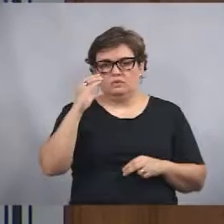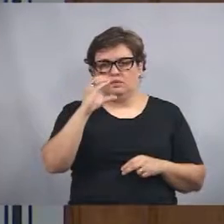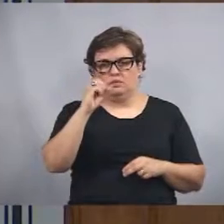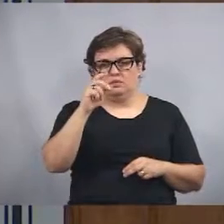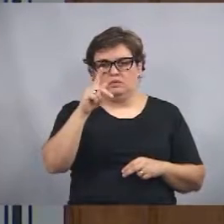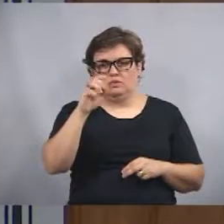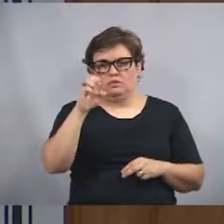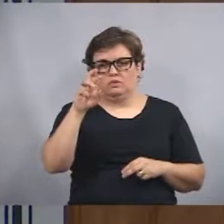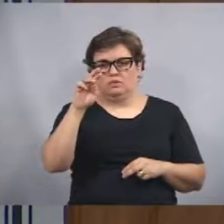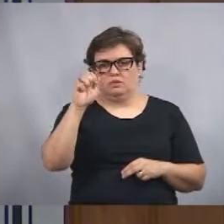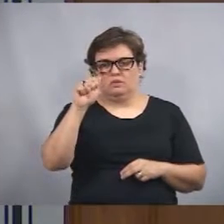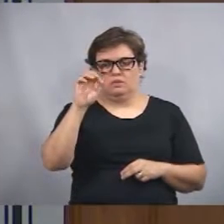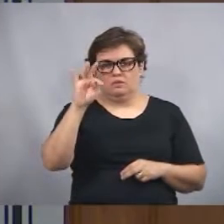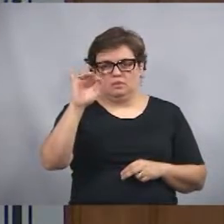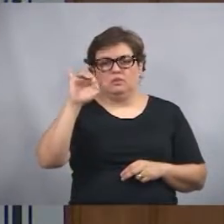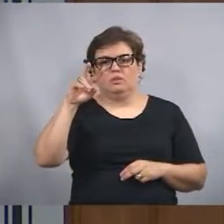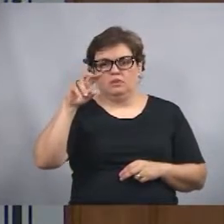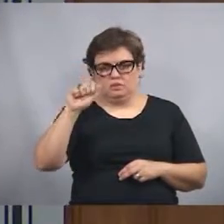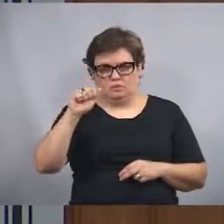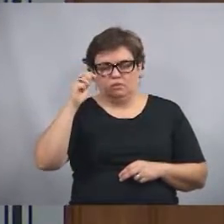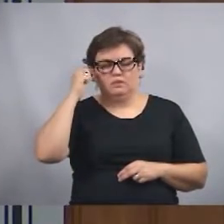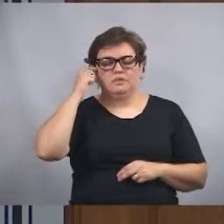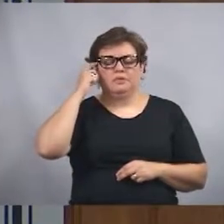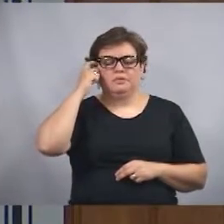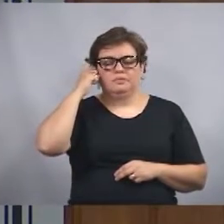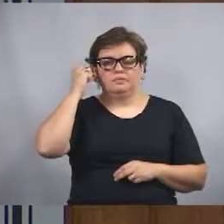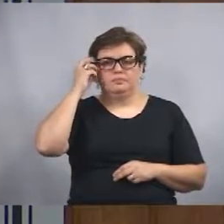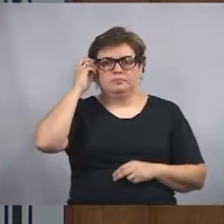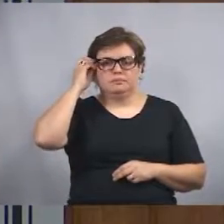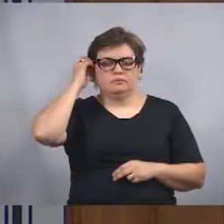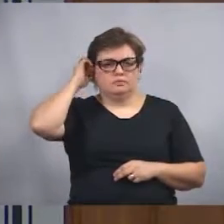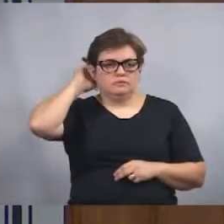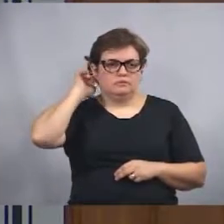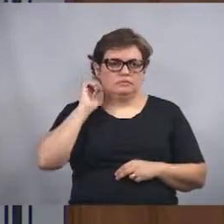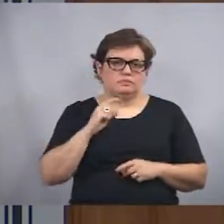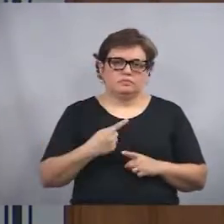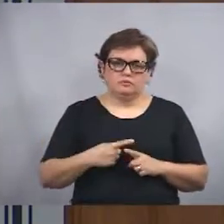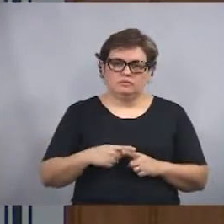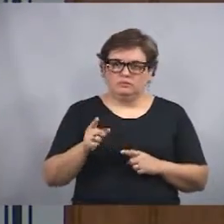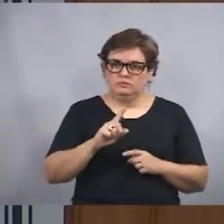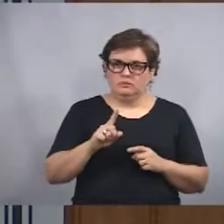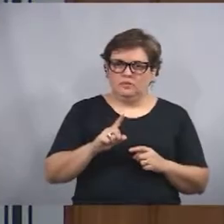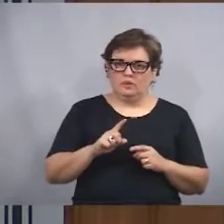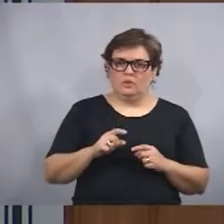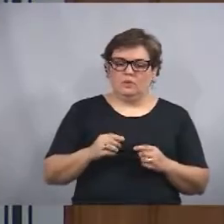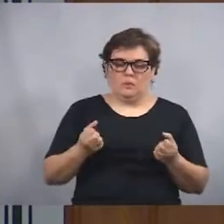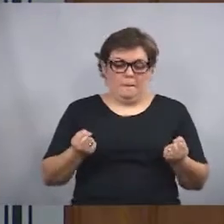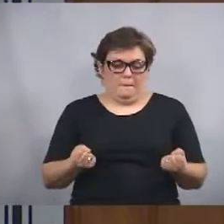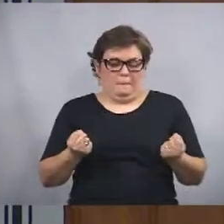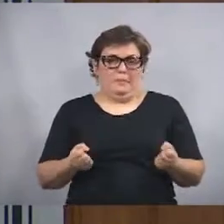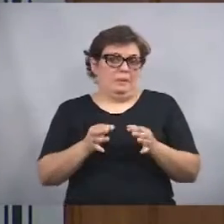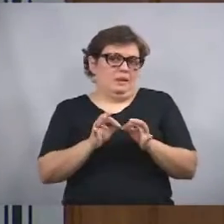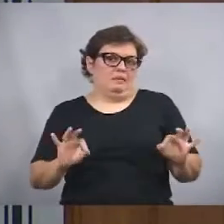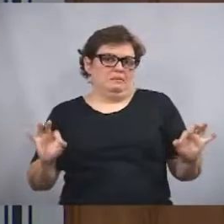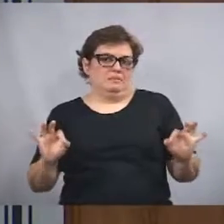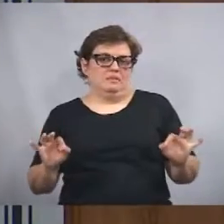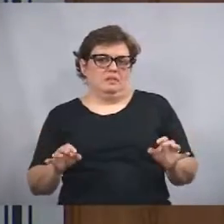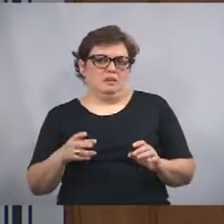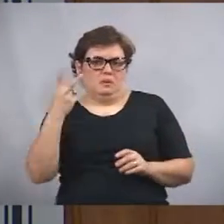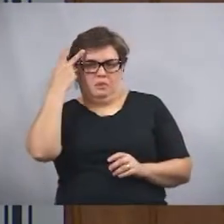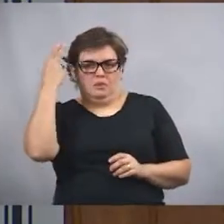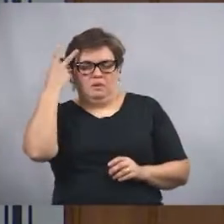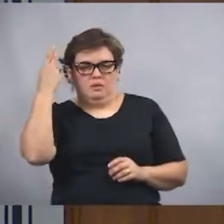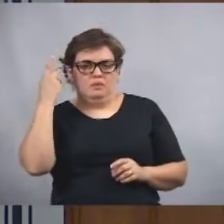da virada alkanet a porque não é uma balança é muito simples para que se possa fazer